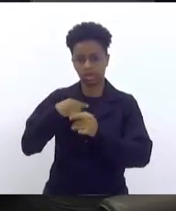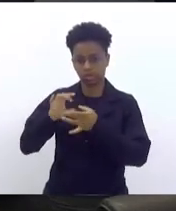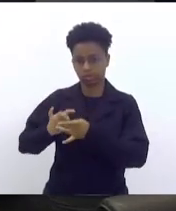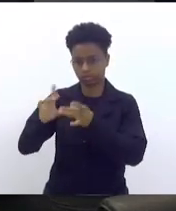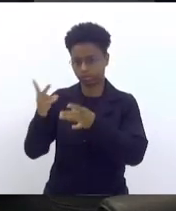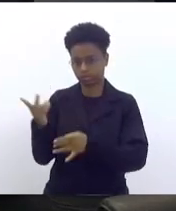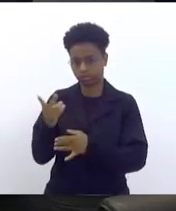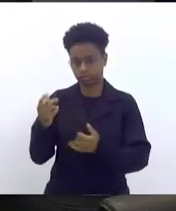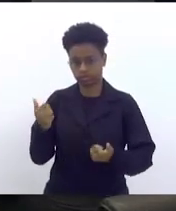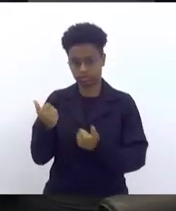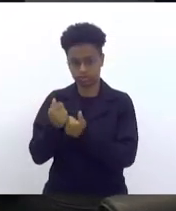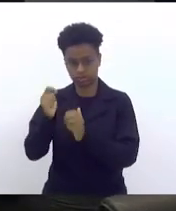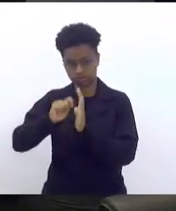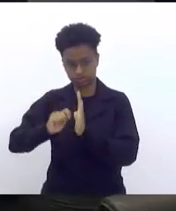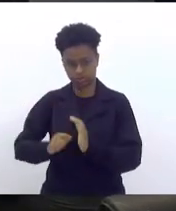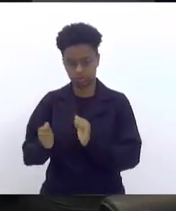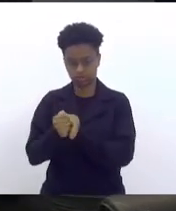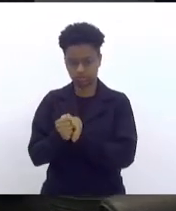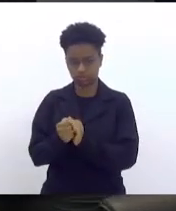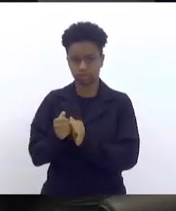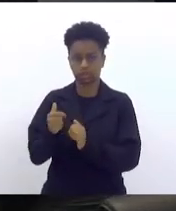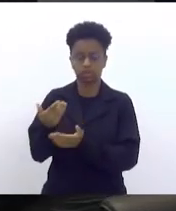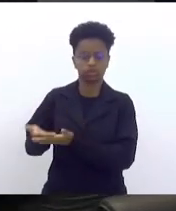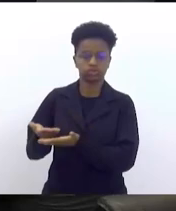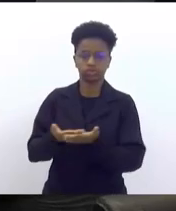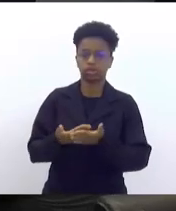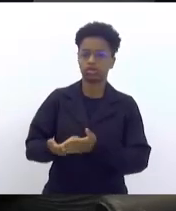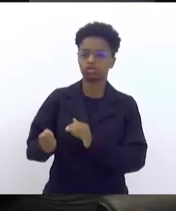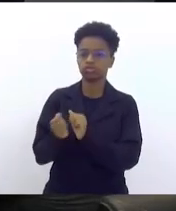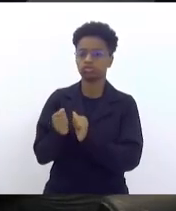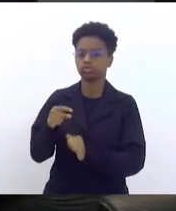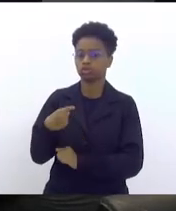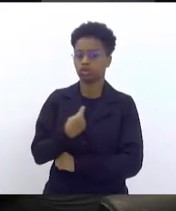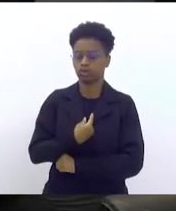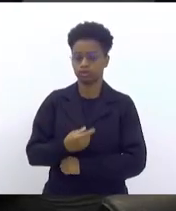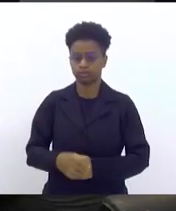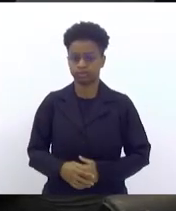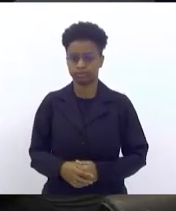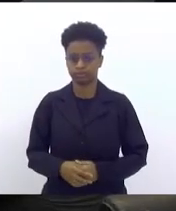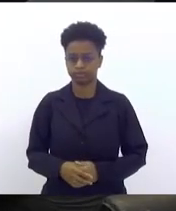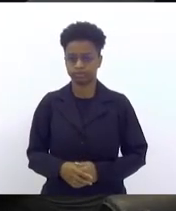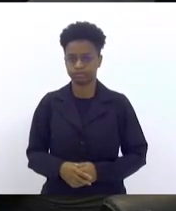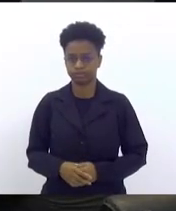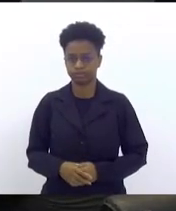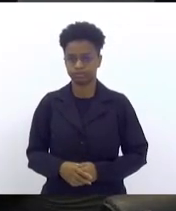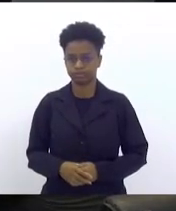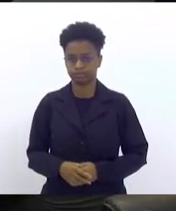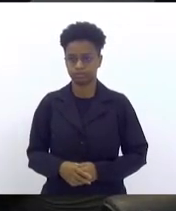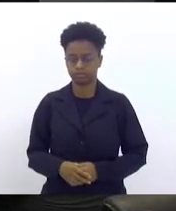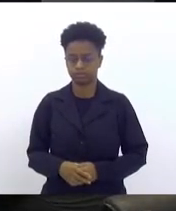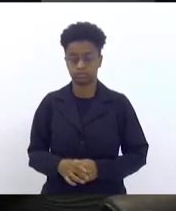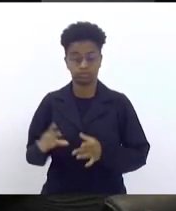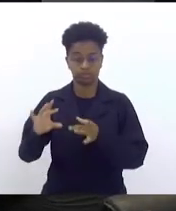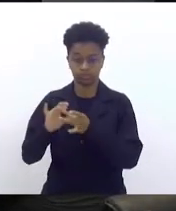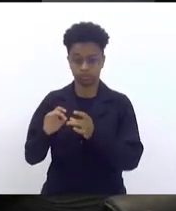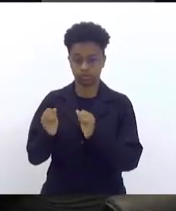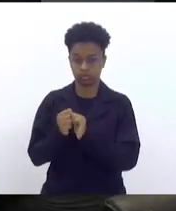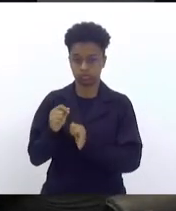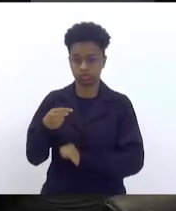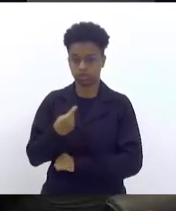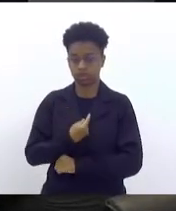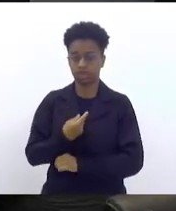para estar com a gente nessa batalha e na